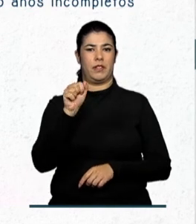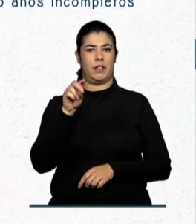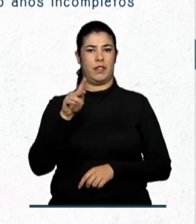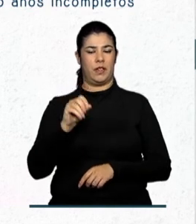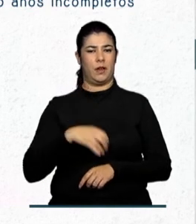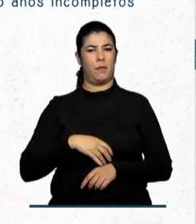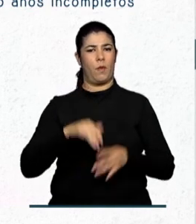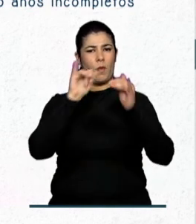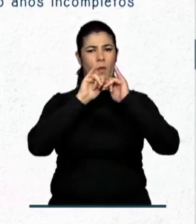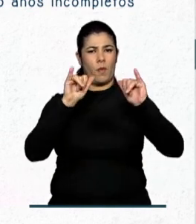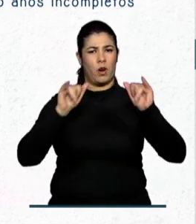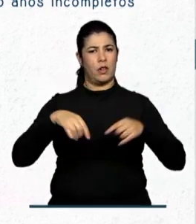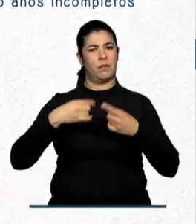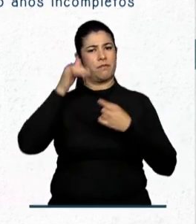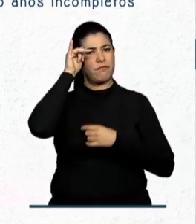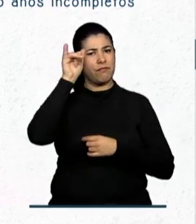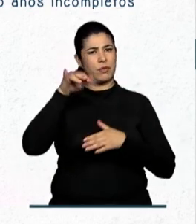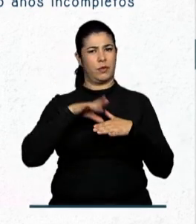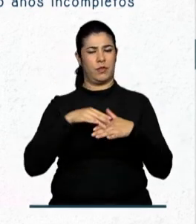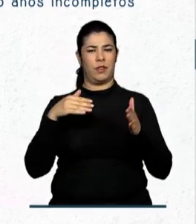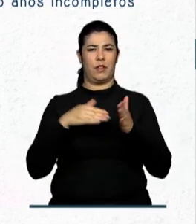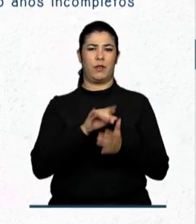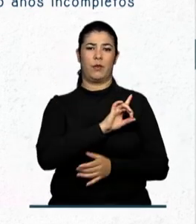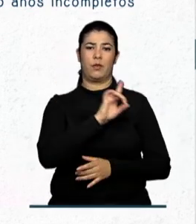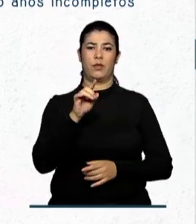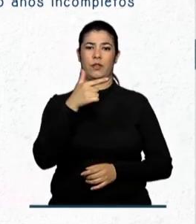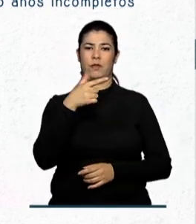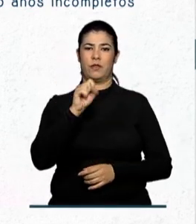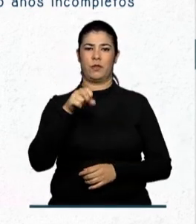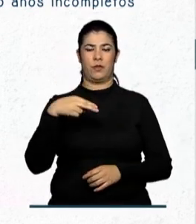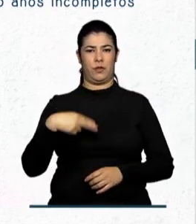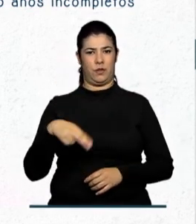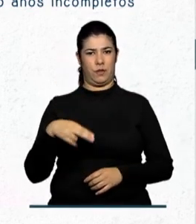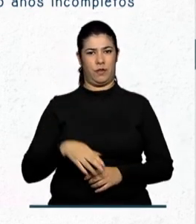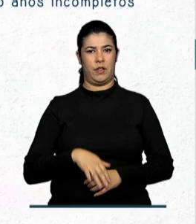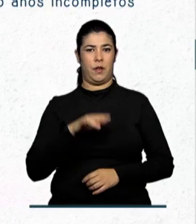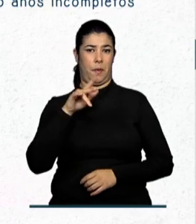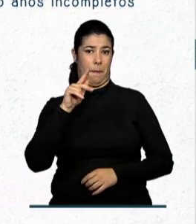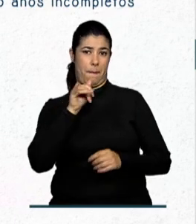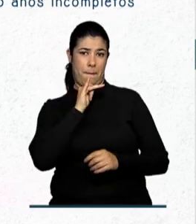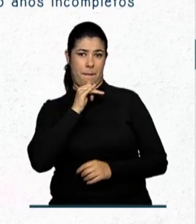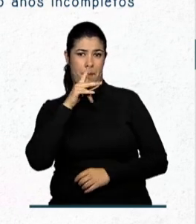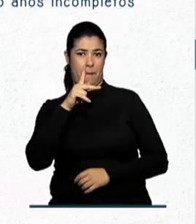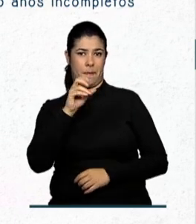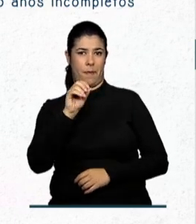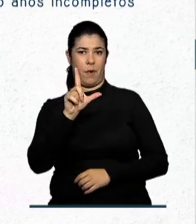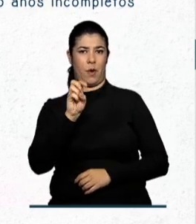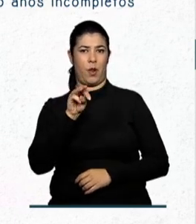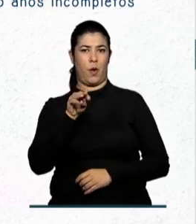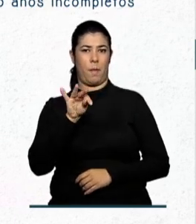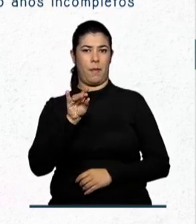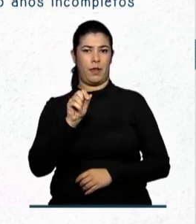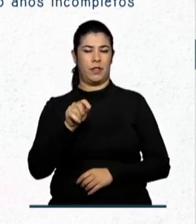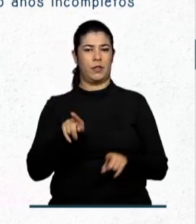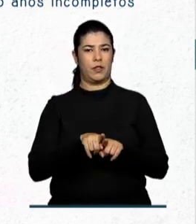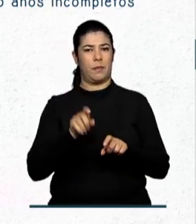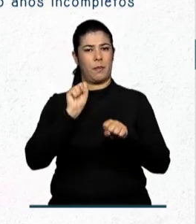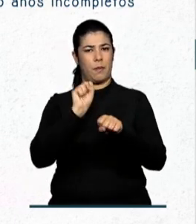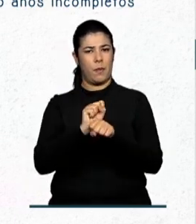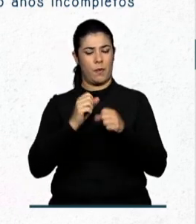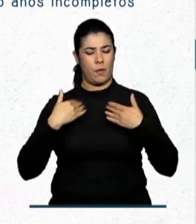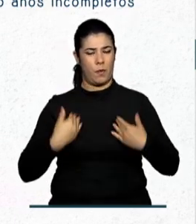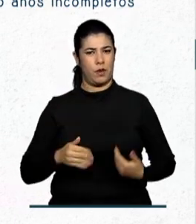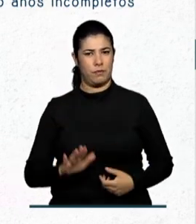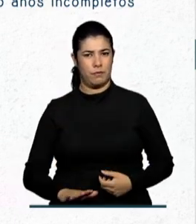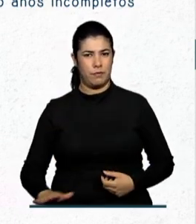vacinação contra as doenças acontecem até 28 de novembro no caso da poliomielite também conhecida como paralisia infantil